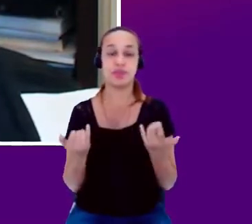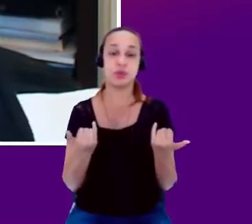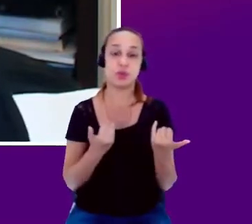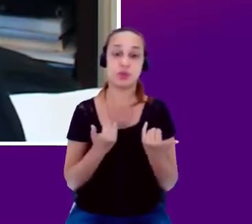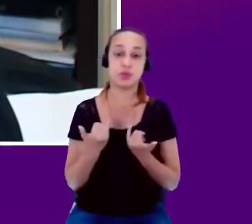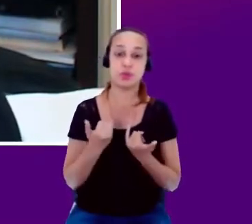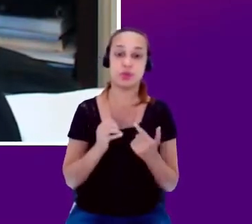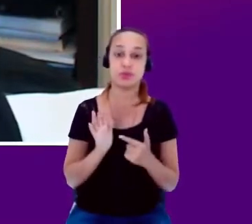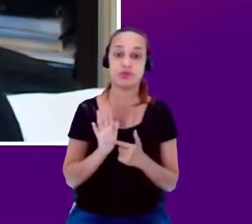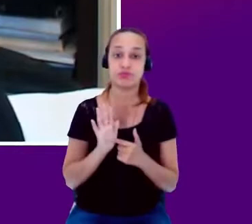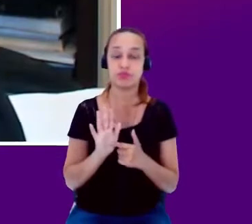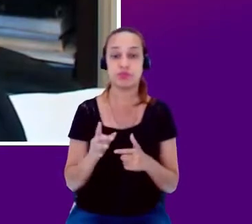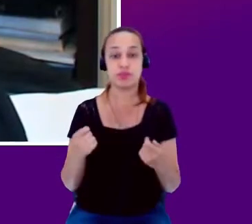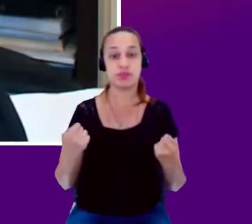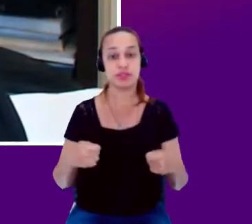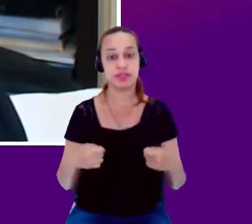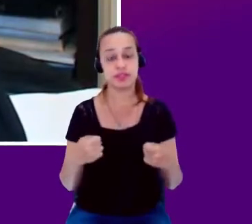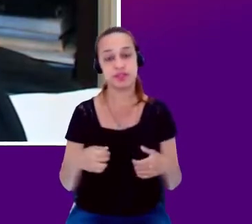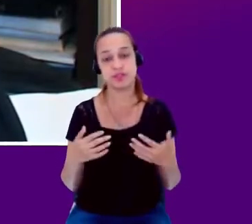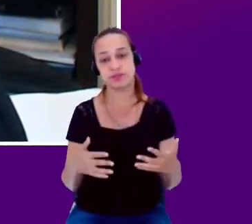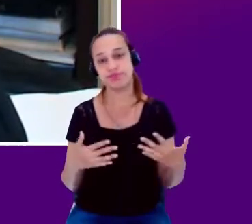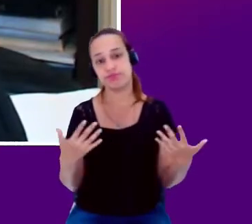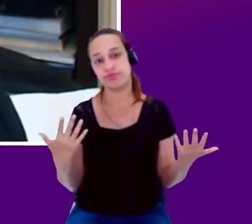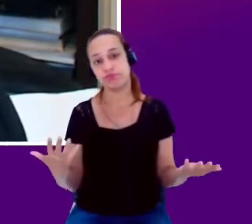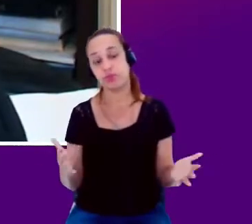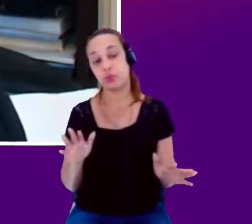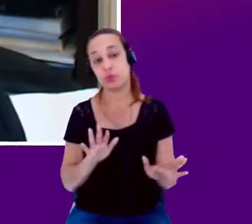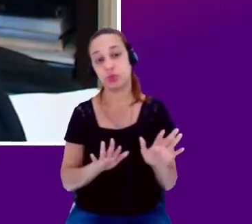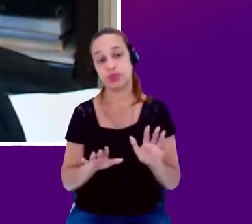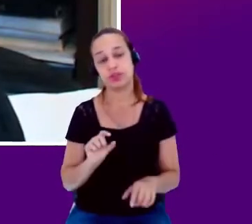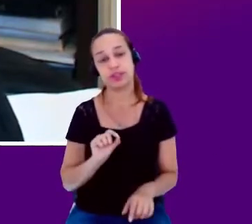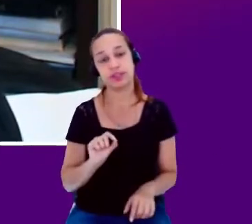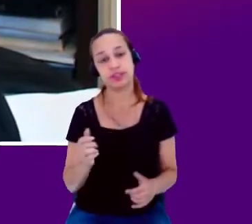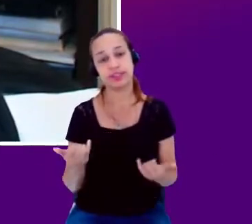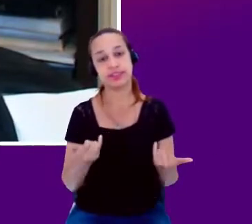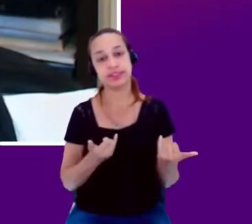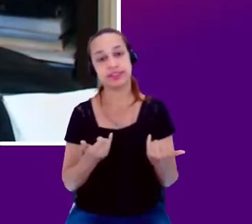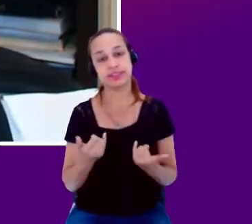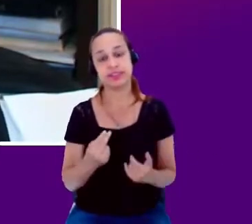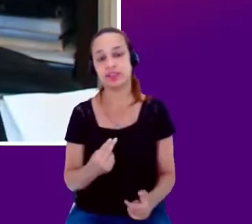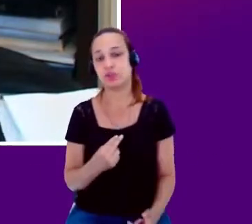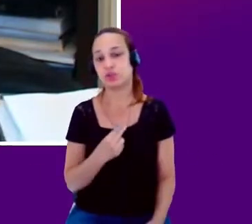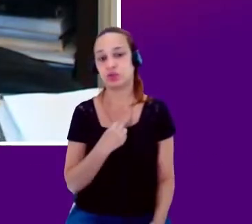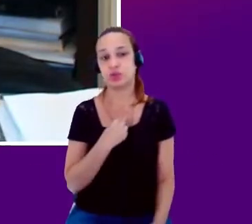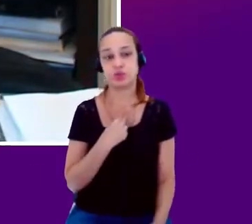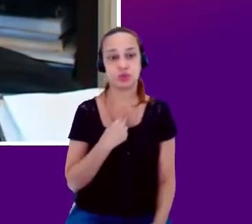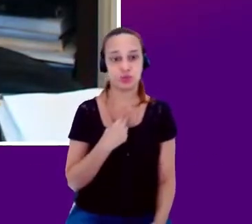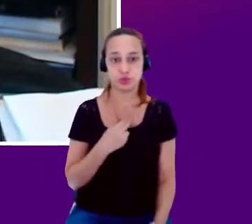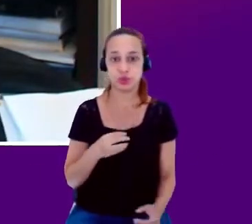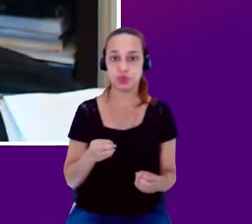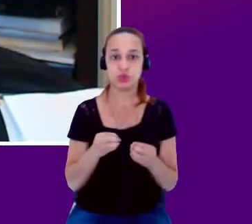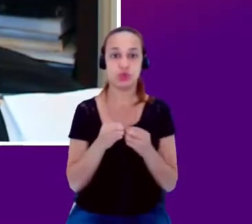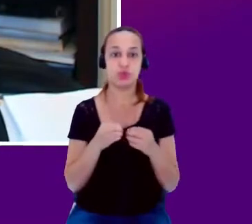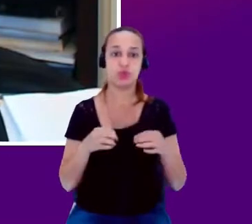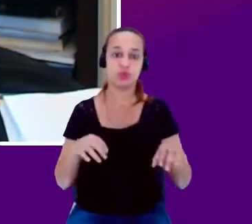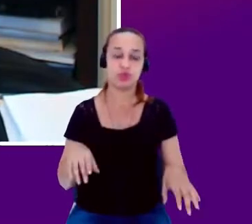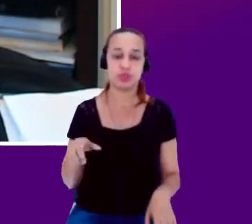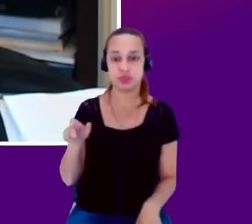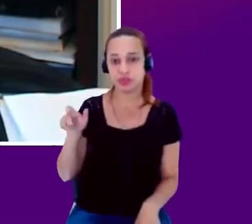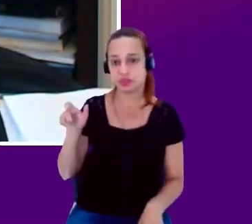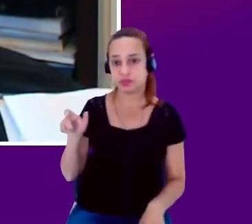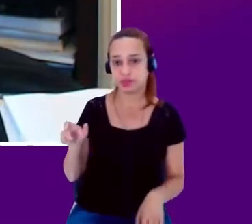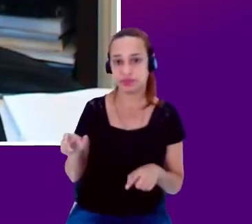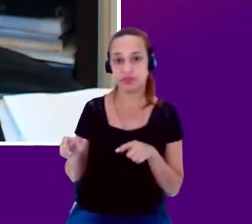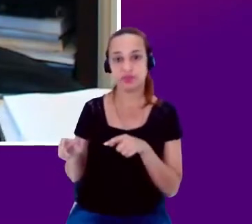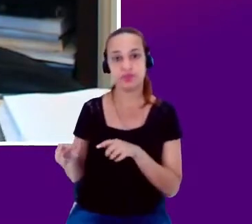mensurados. É preciso, é óbvio, um imenso cuidado para que esses dados não causem um prejuízo ao titular dos